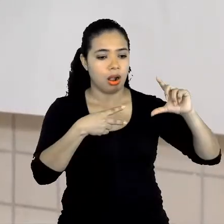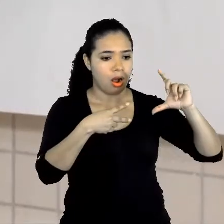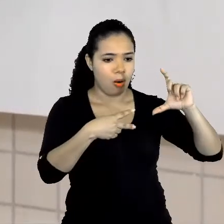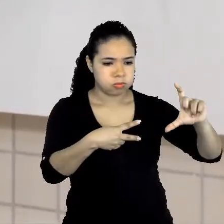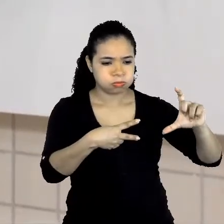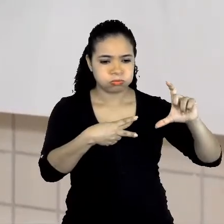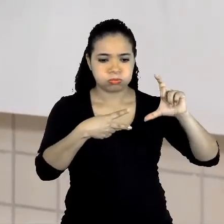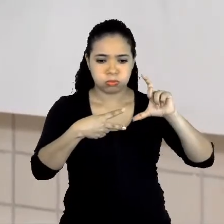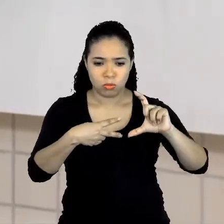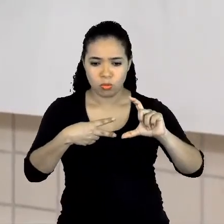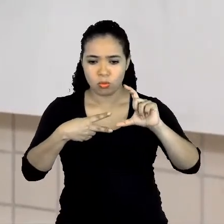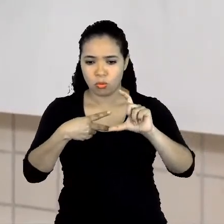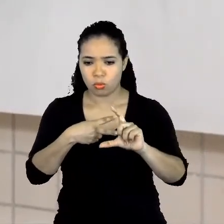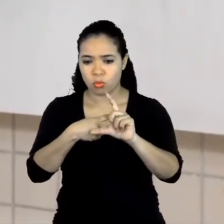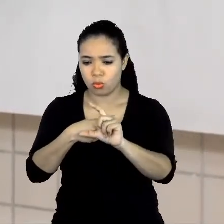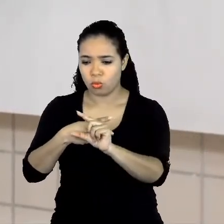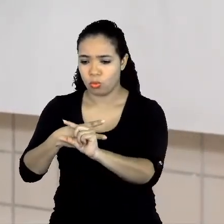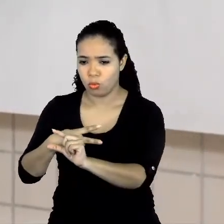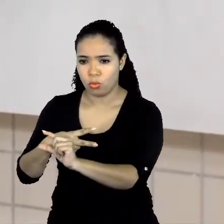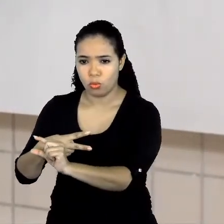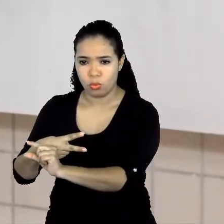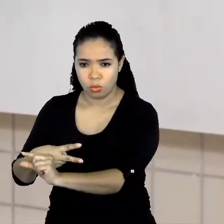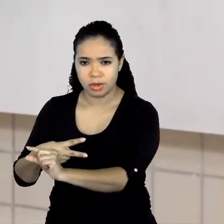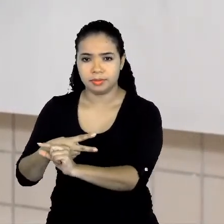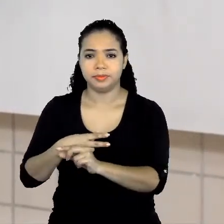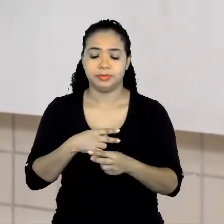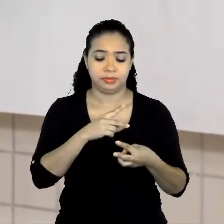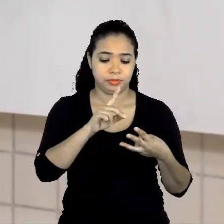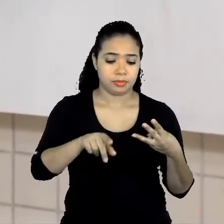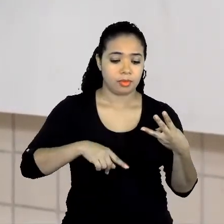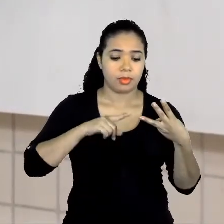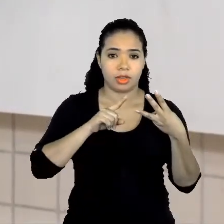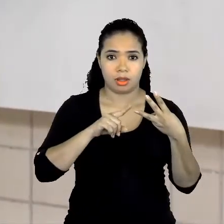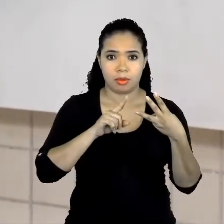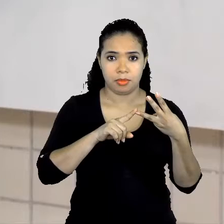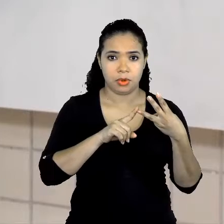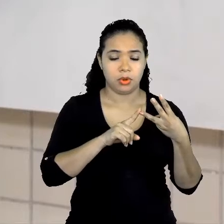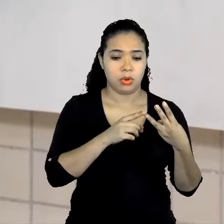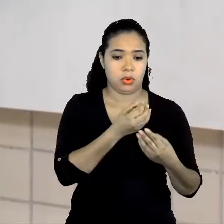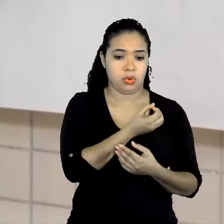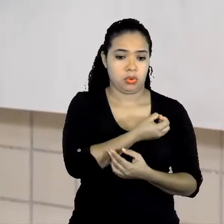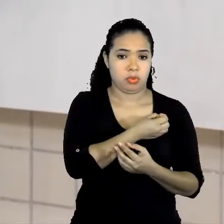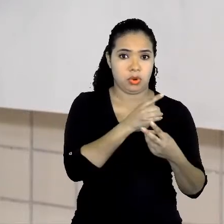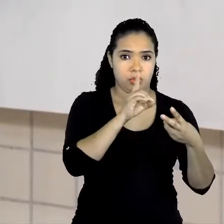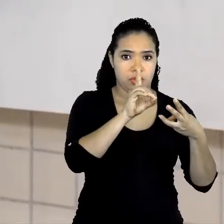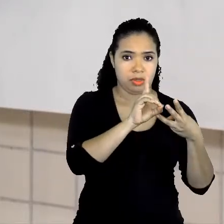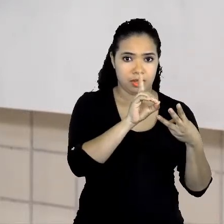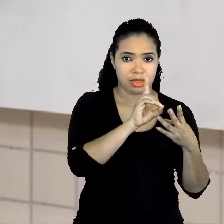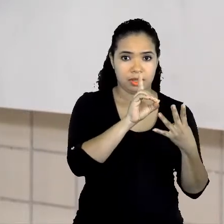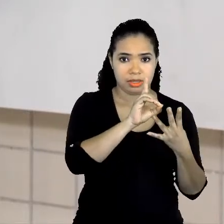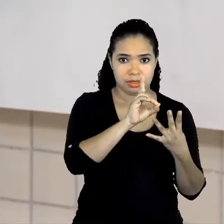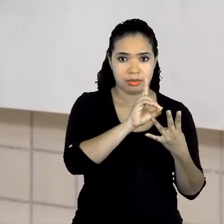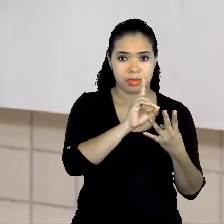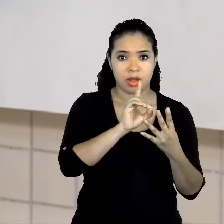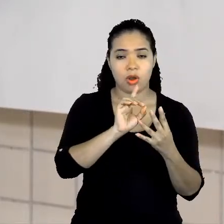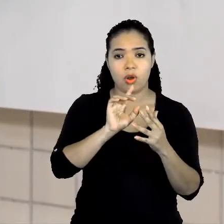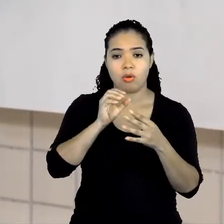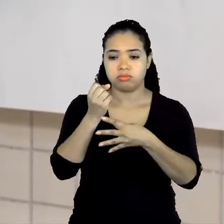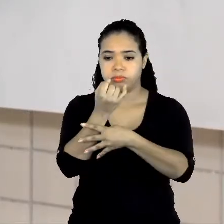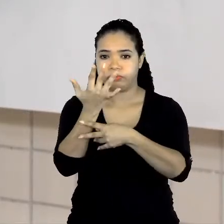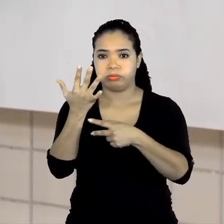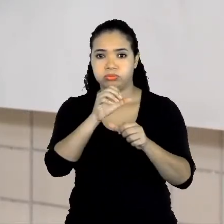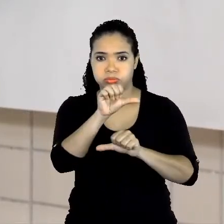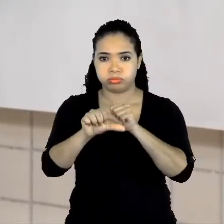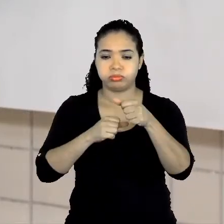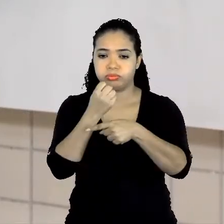foi essa transformação de um número decimal para fração irredutível. Turminha, nossa aula finalizamos por hoje. Eu